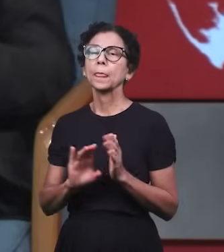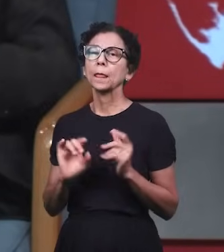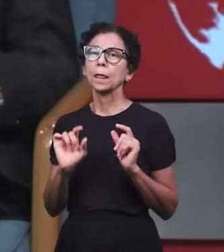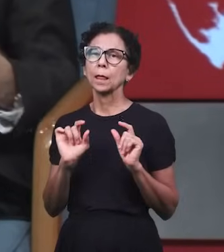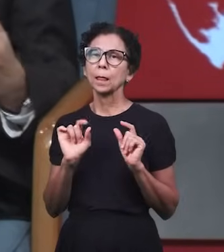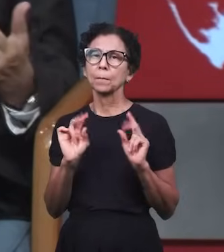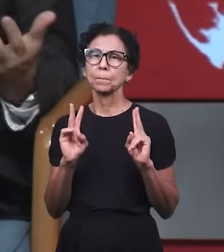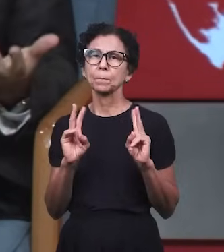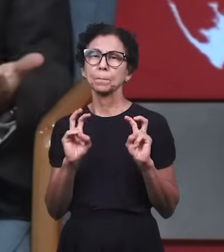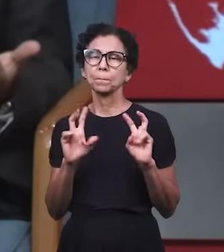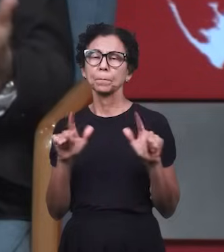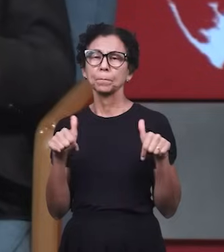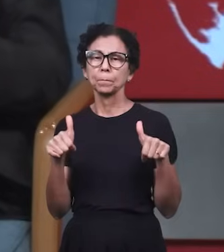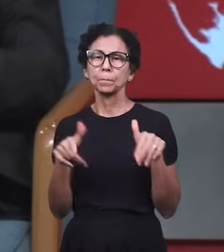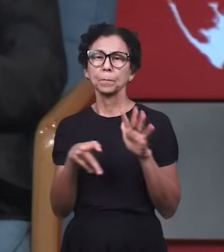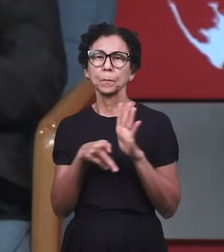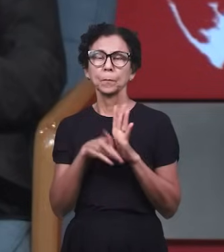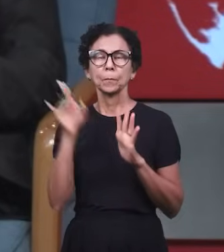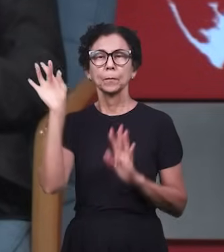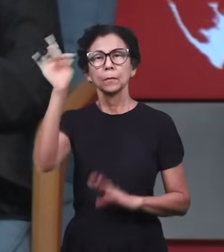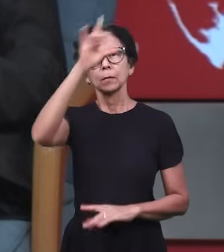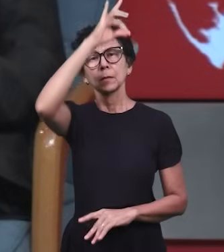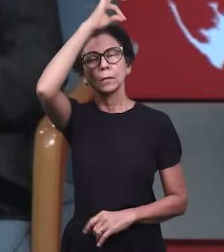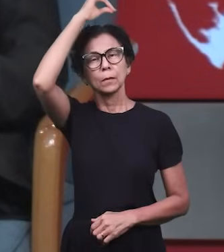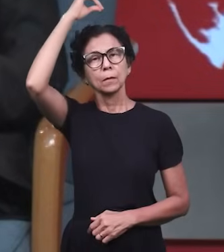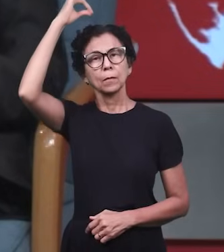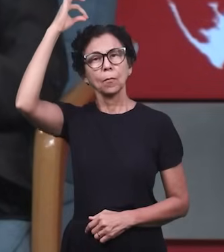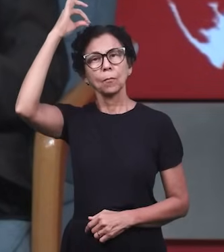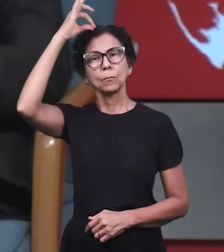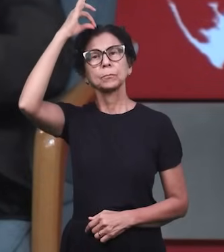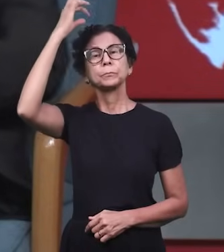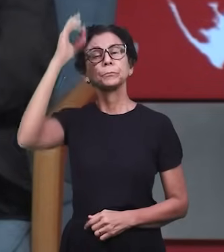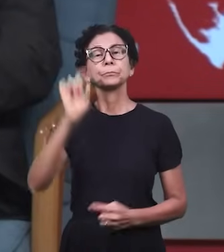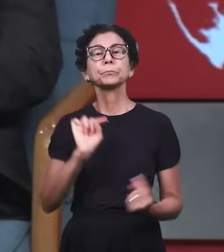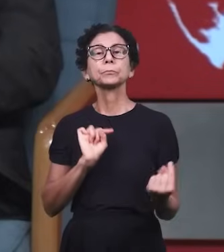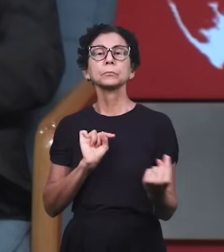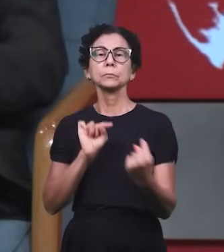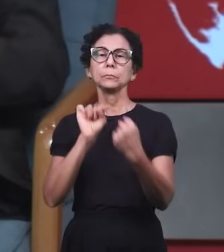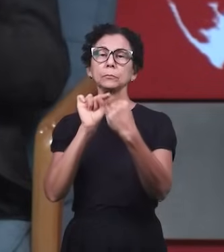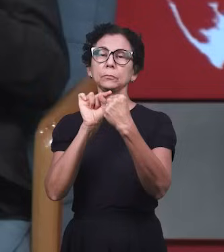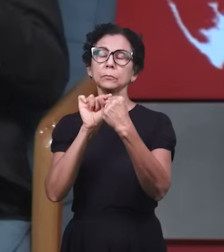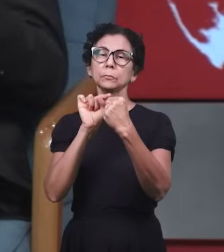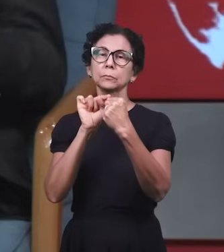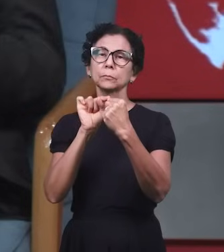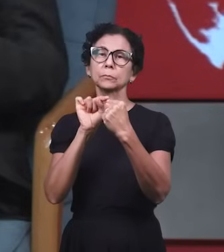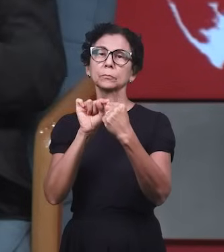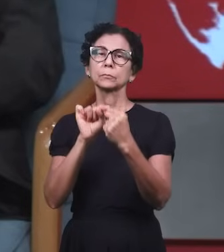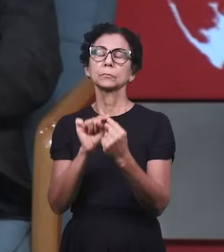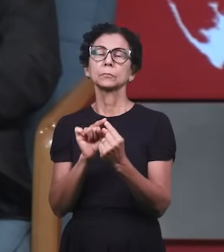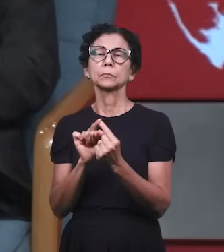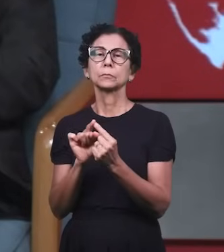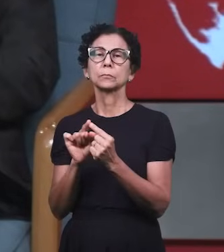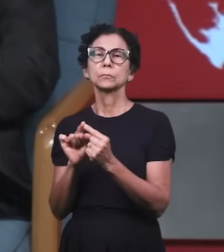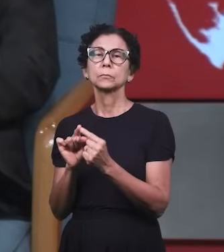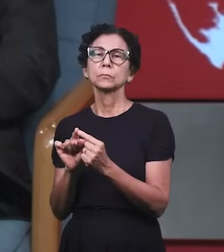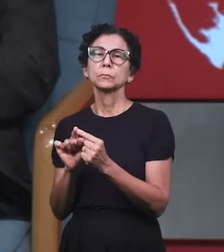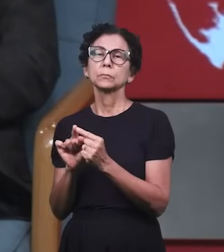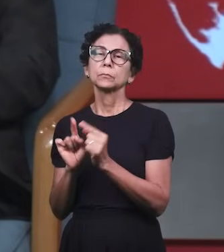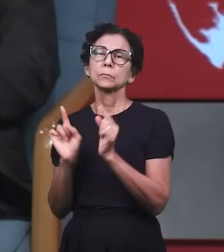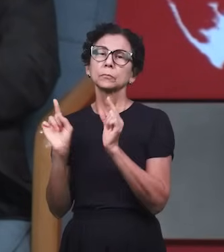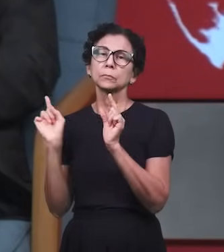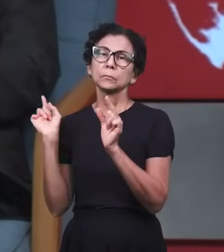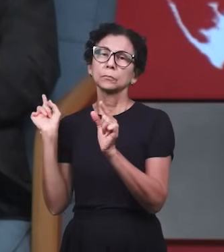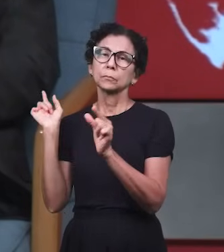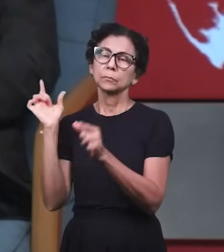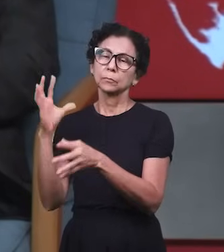que ele chama de manifestação do Espírito Santo, foi exatamente para que houvesse o complemento